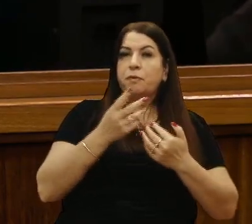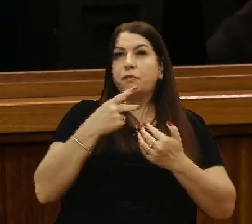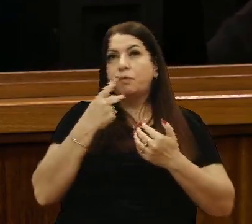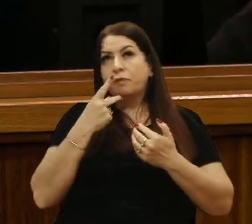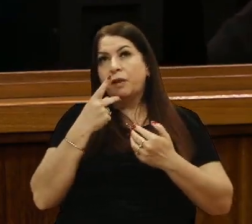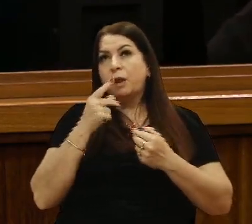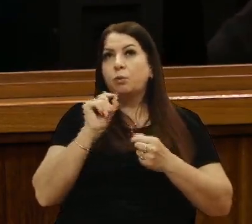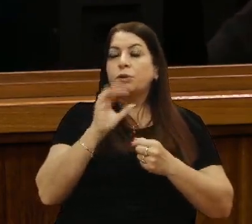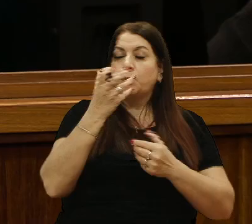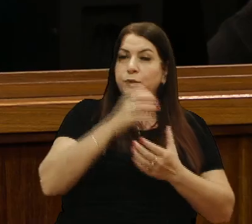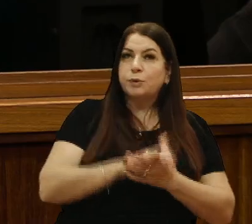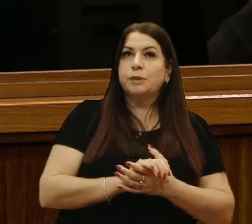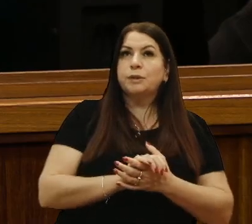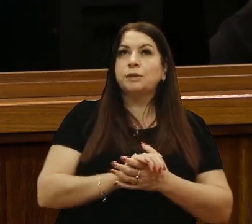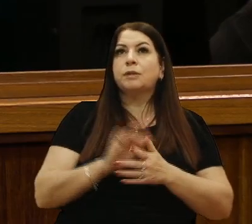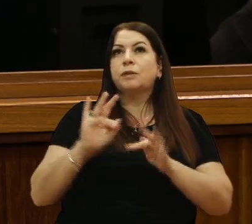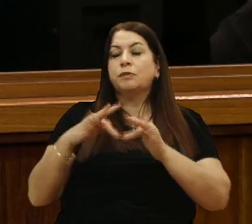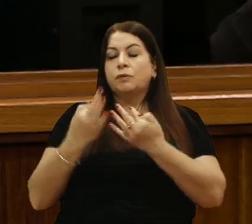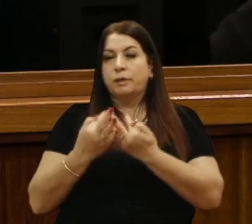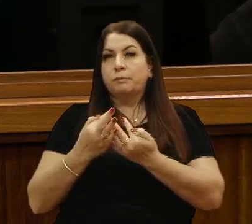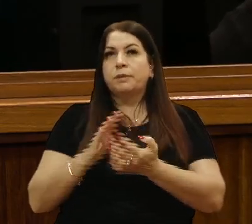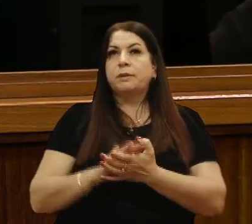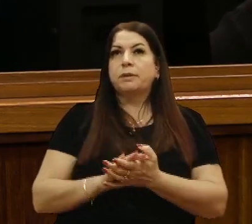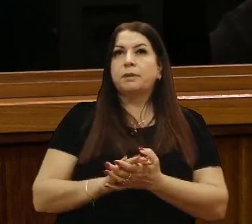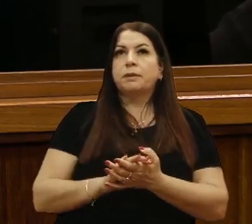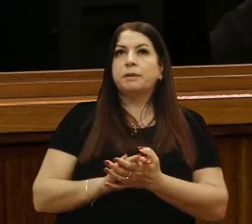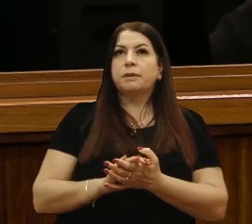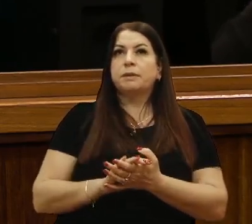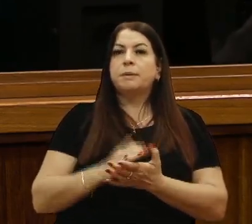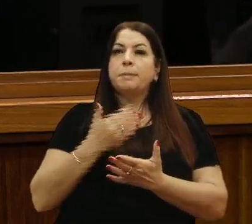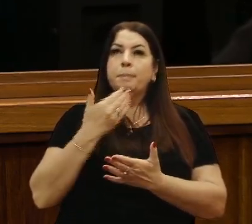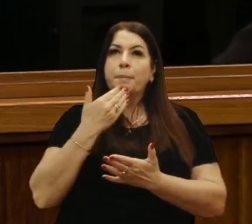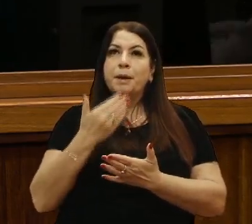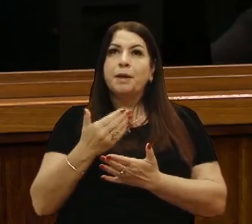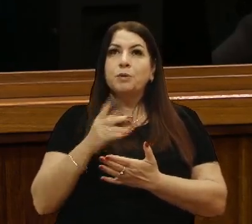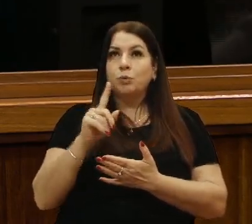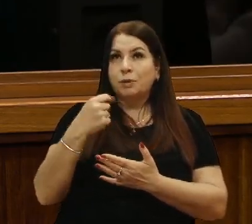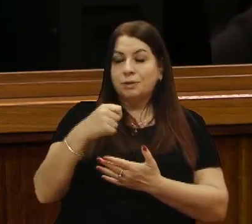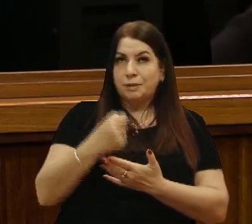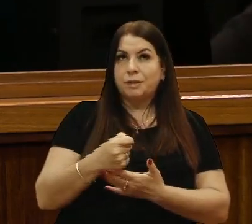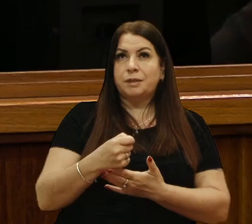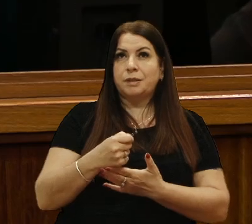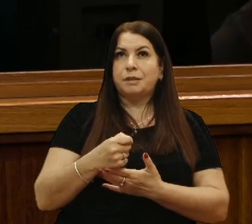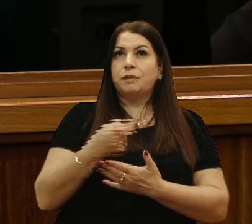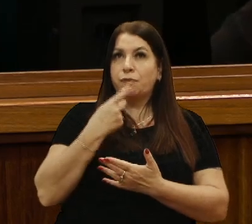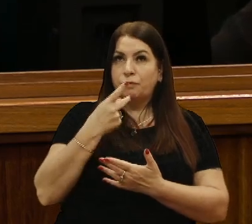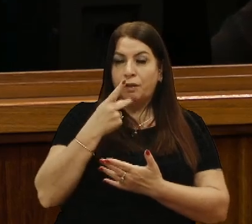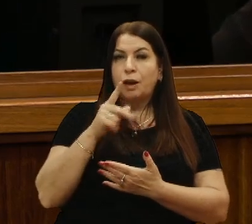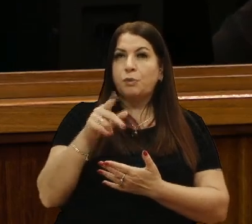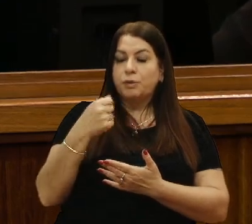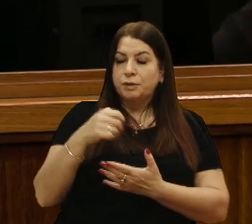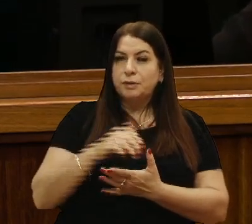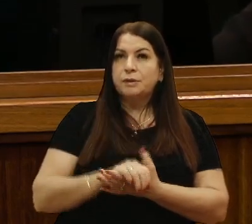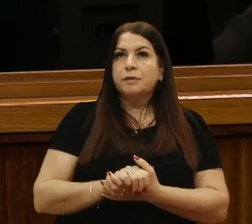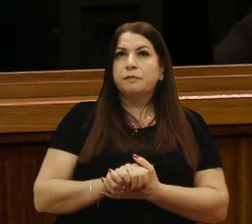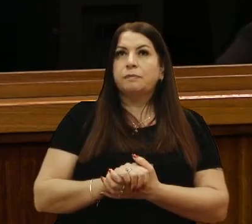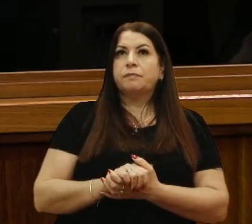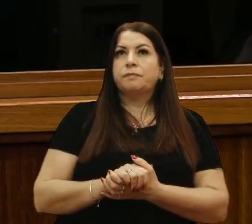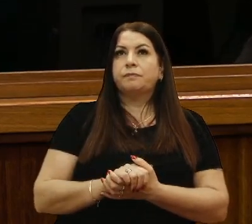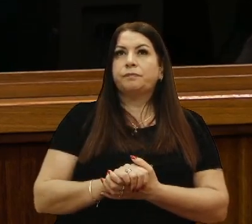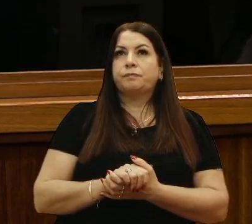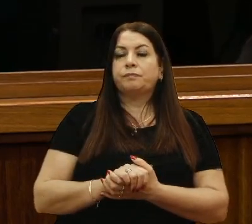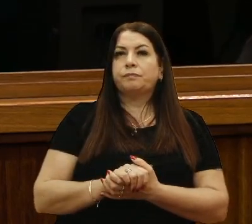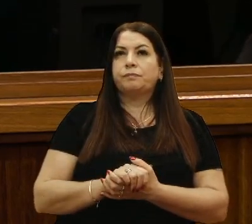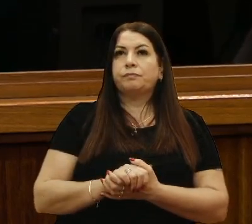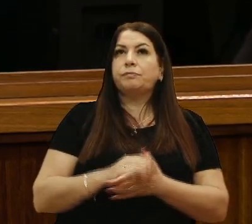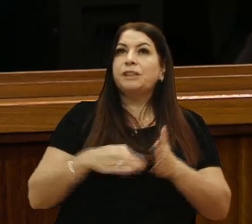sua situação, onde as famílias pedem o que é necessário, dizem o que é necessário, mas